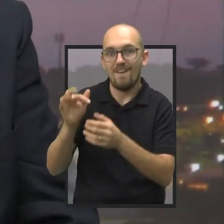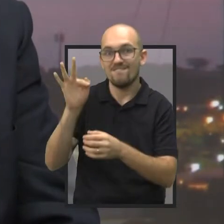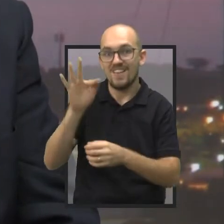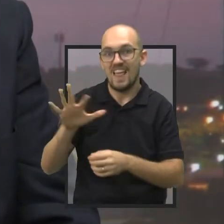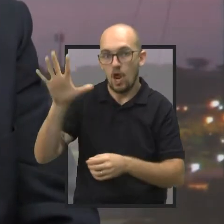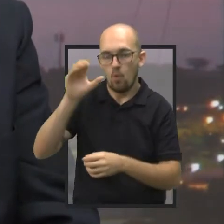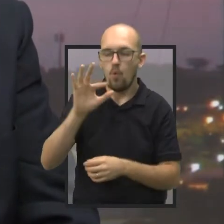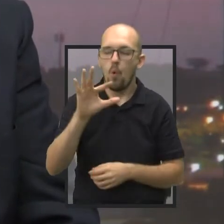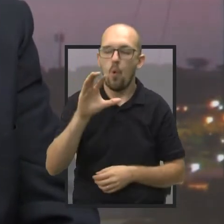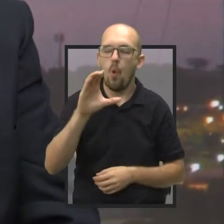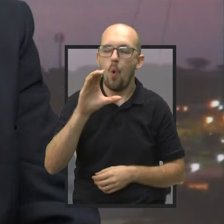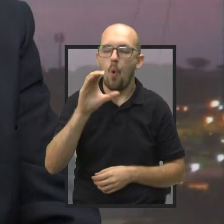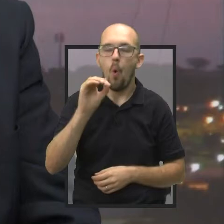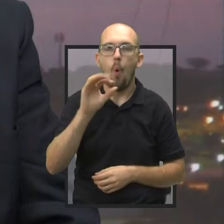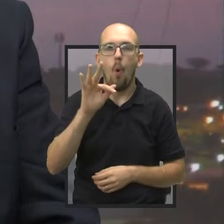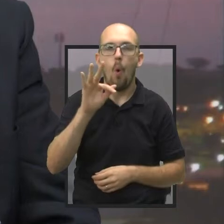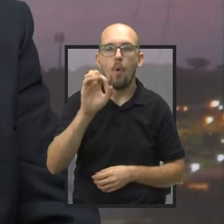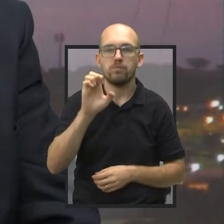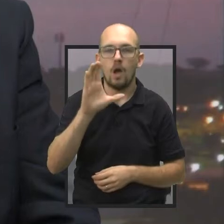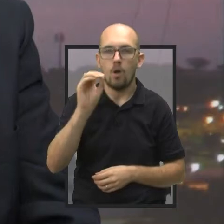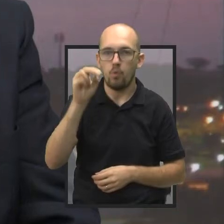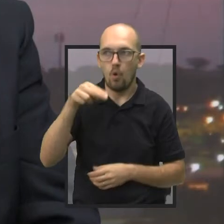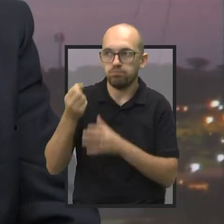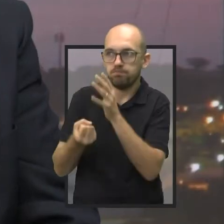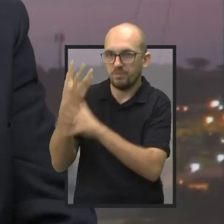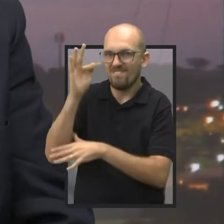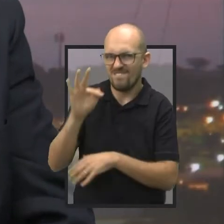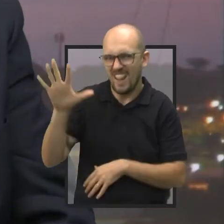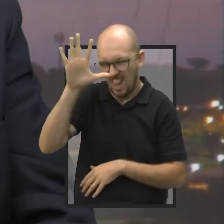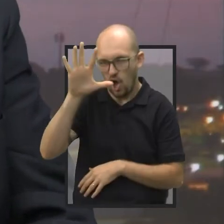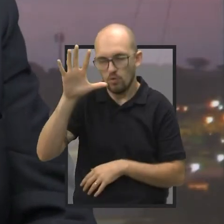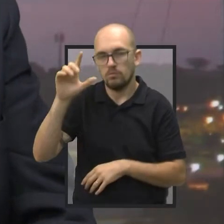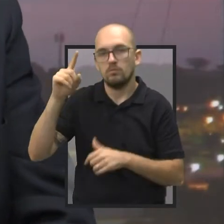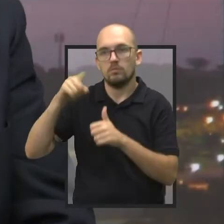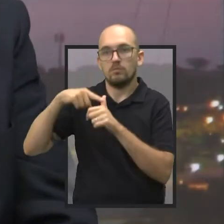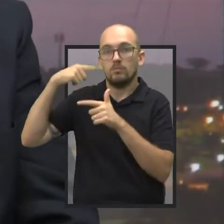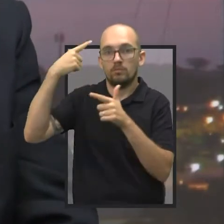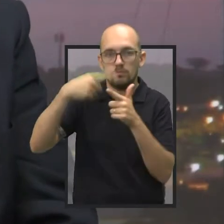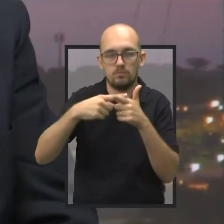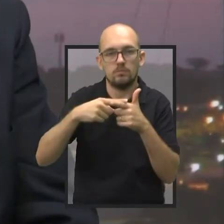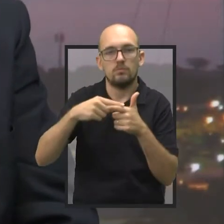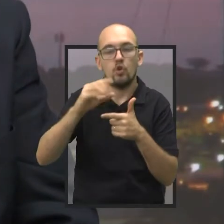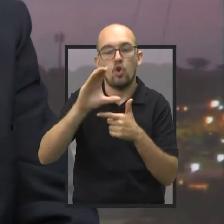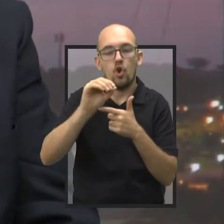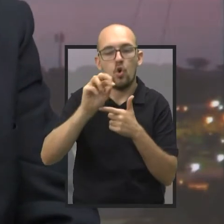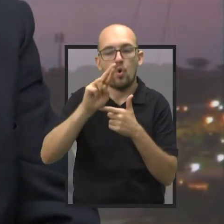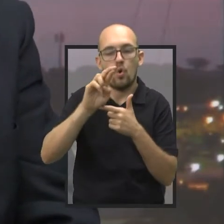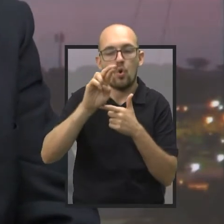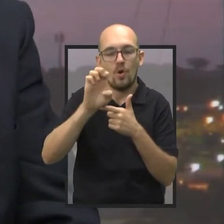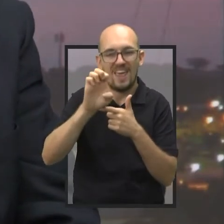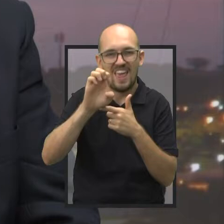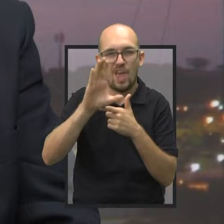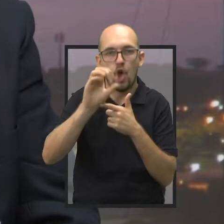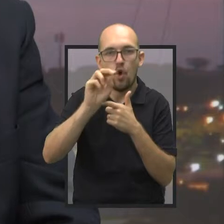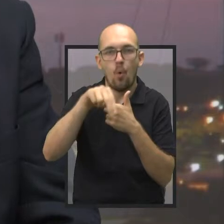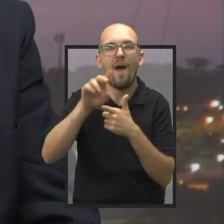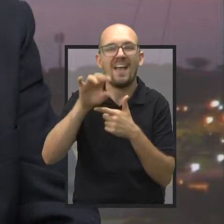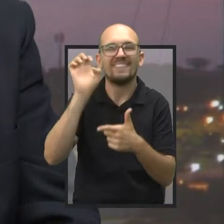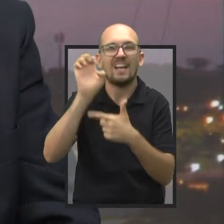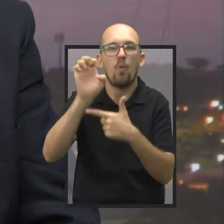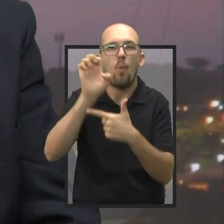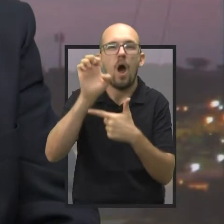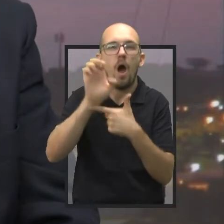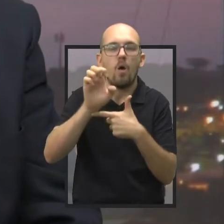é o COFECON, e posteriormente criados conselhos estaduais, que é o Corecon. Então o Corecon